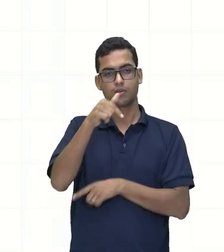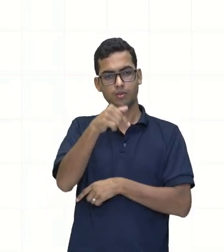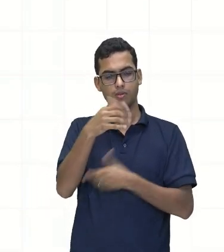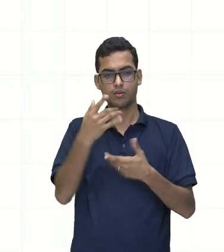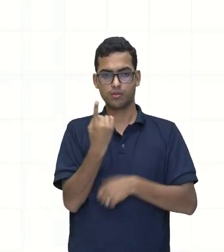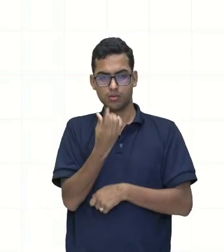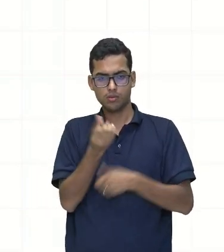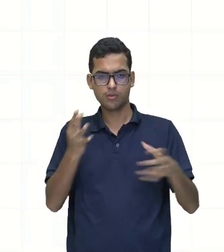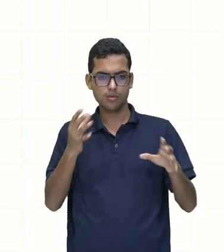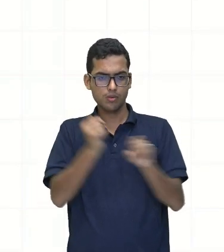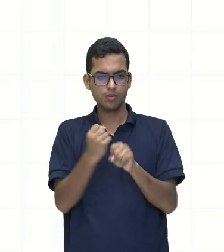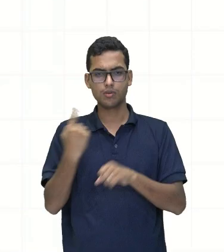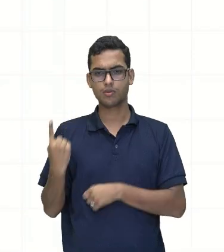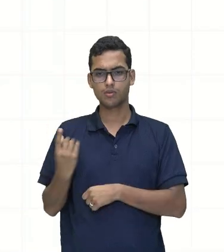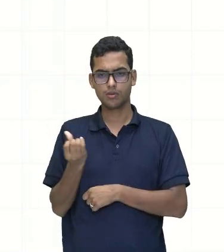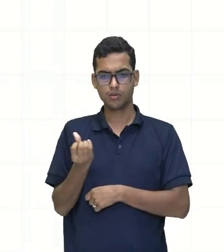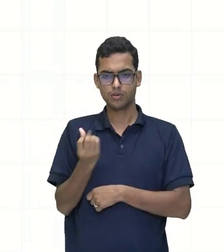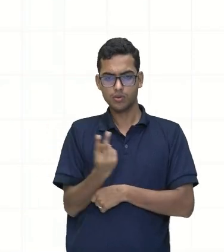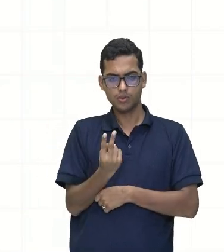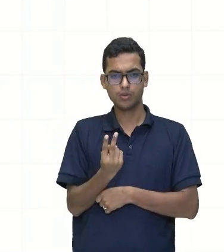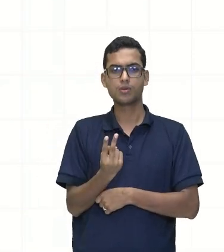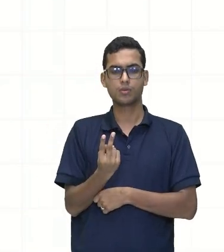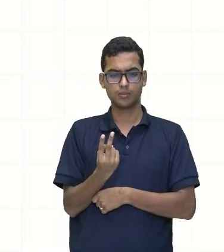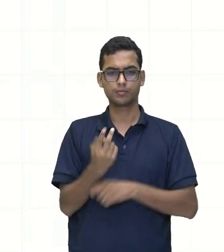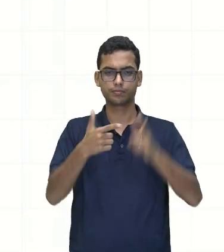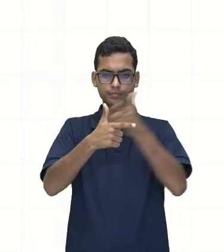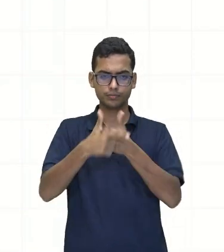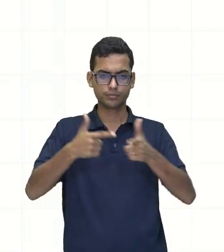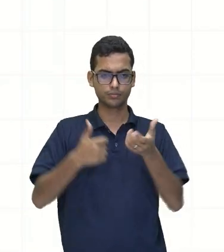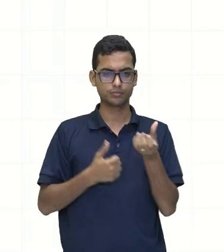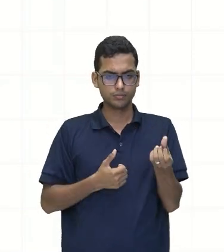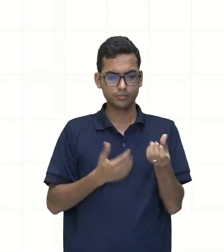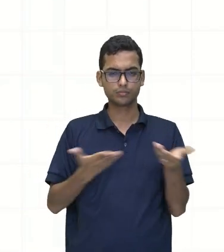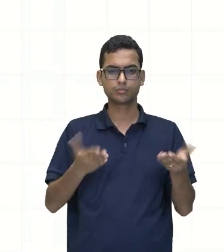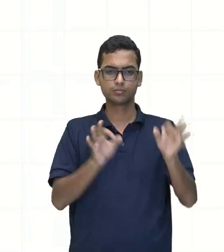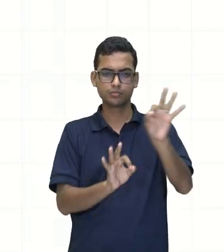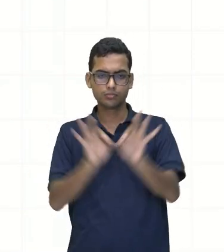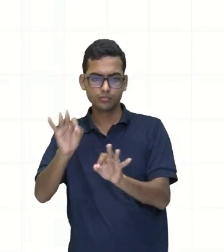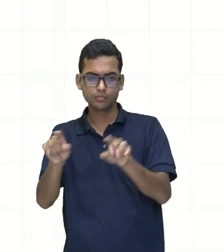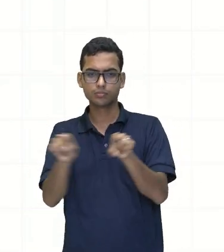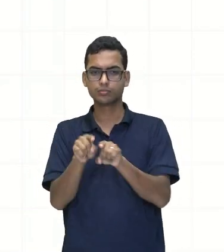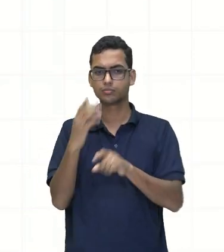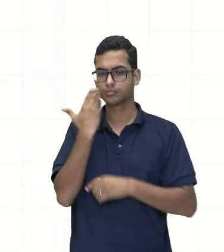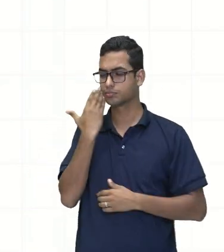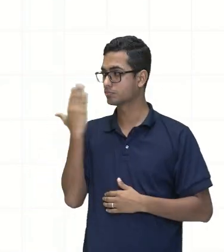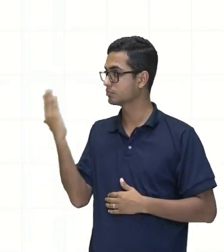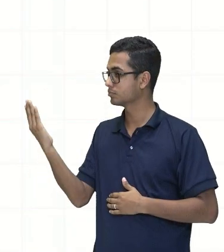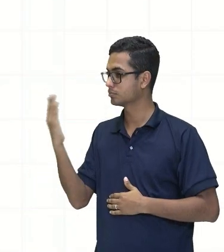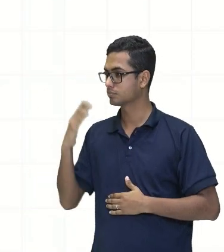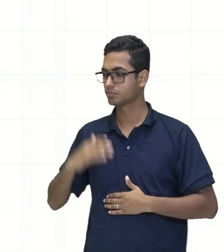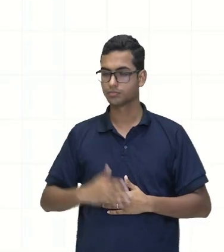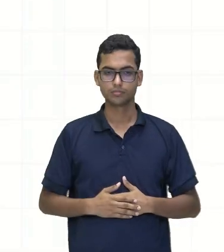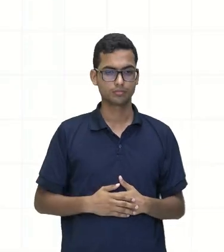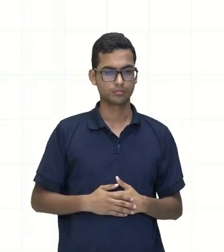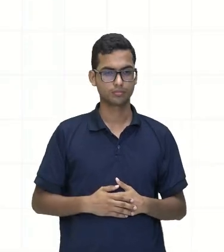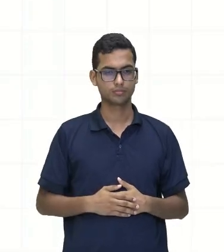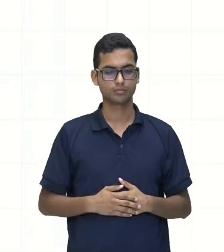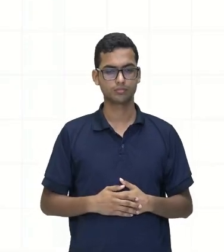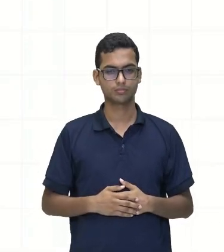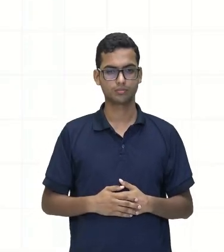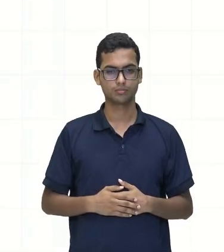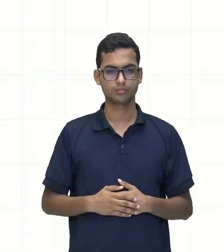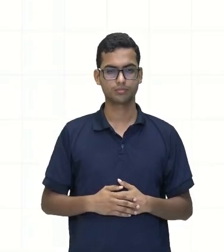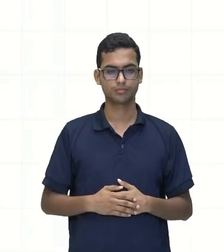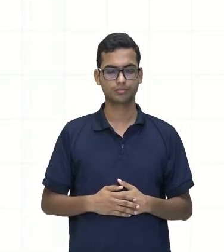6. 16 dá 2, 2 vezes 6 é 12. Sobram 4, baixa o